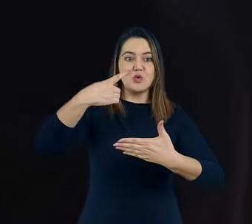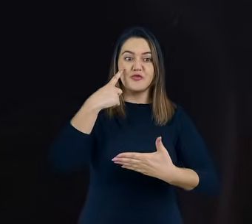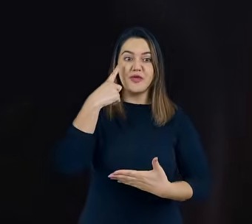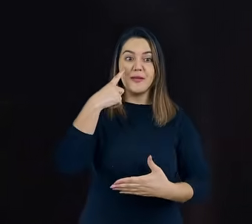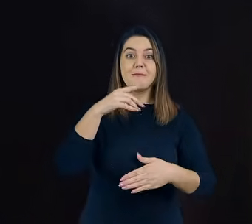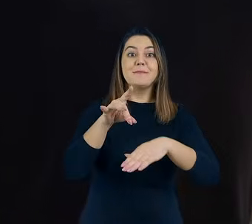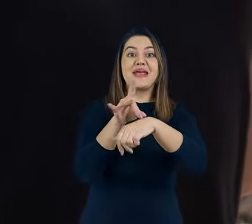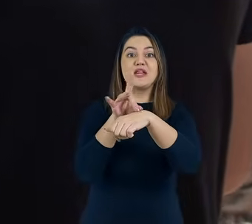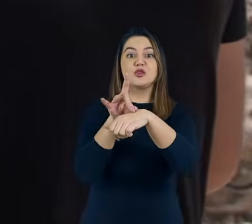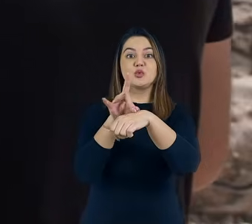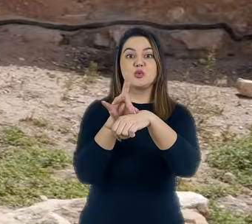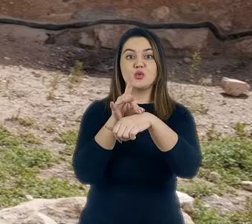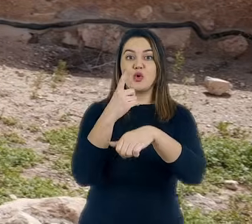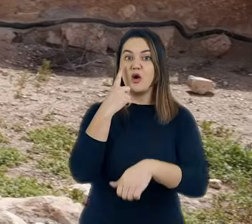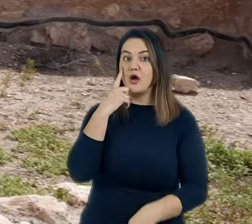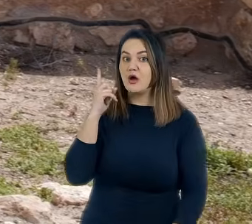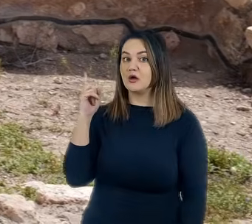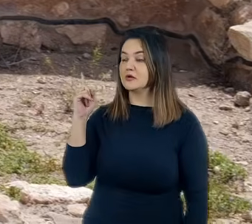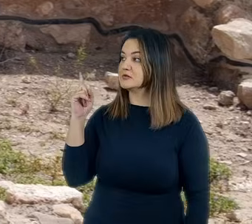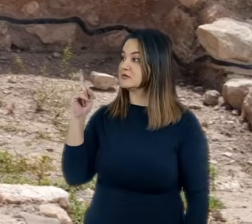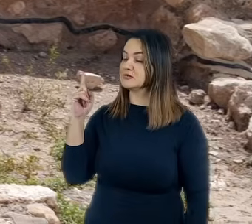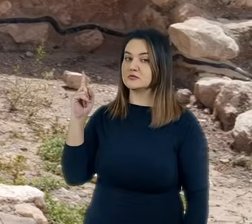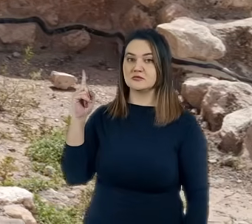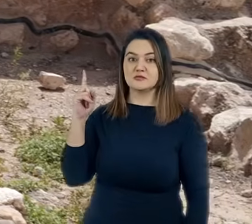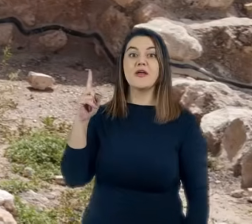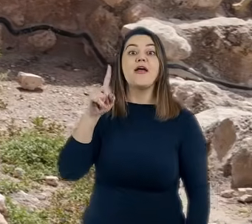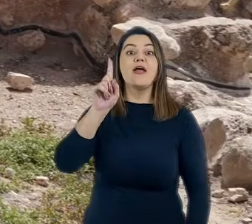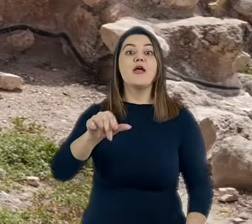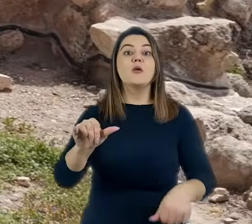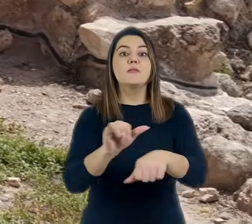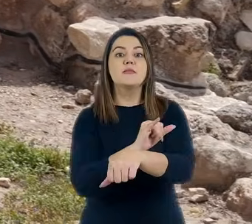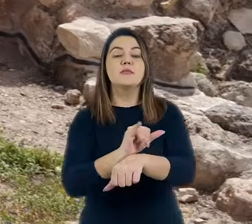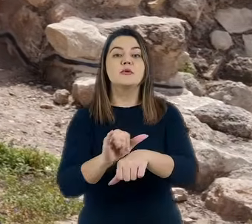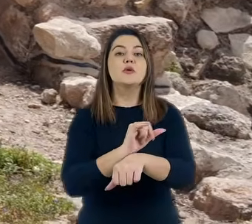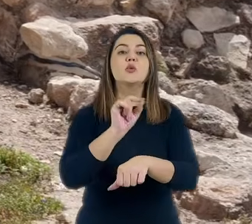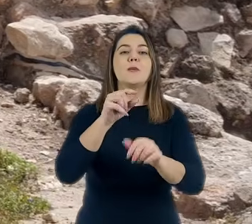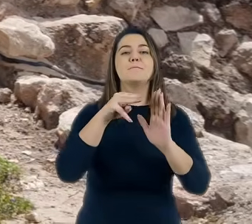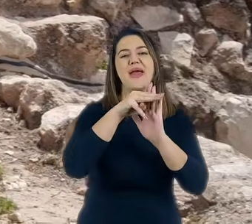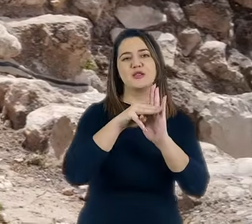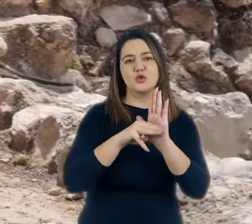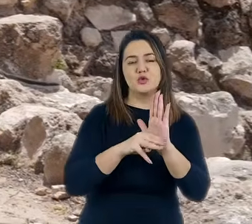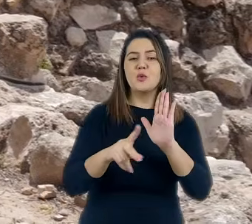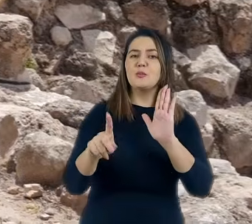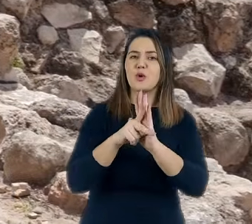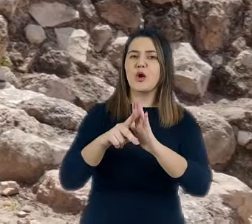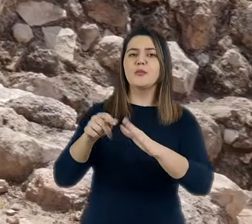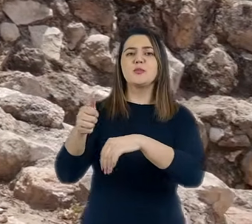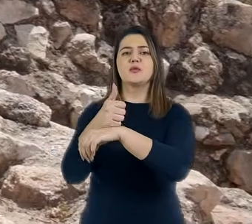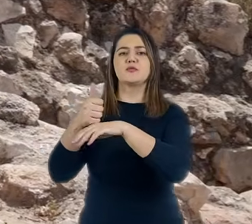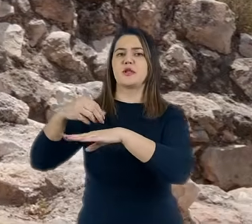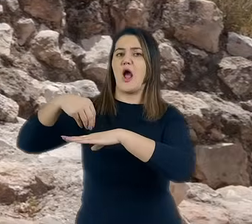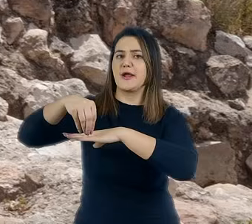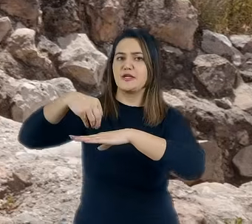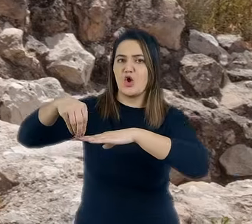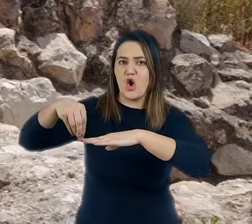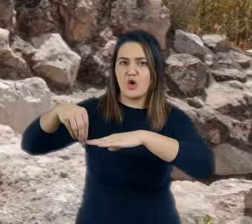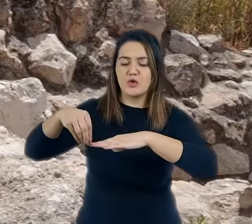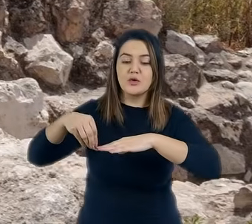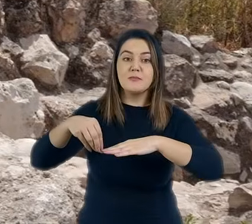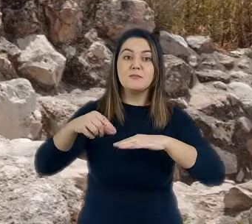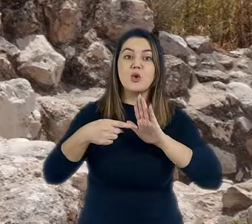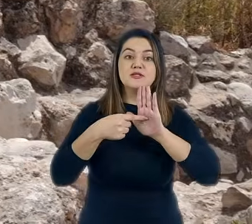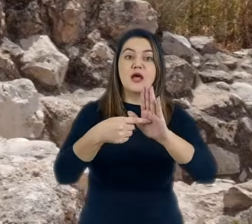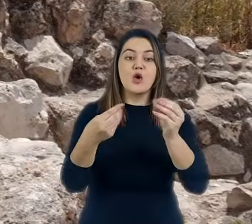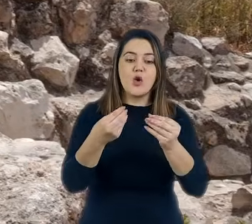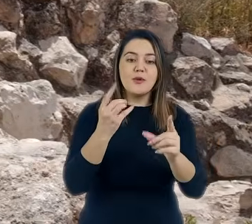linha preta que está ali? Isso aqui é uma técnica muito usada aqui em Israel para mostrar o que os arqueólogos